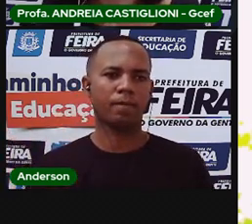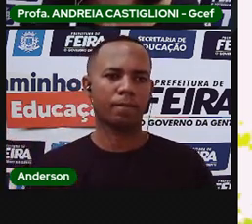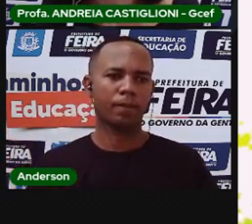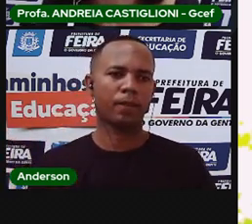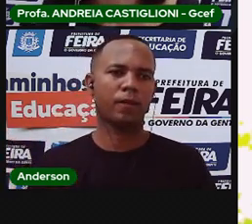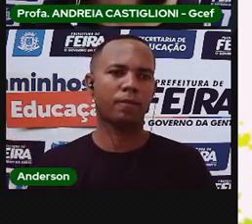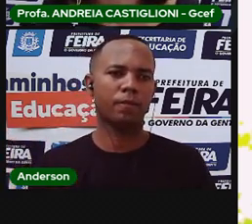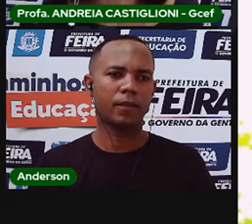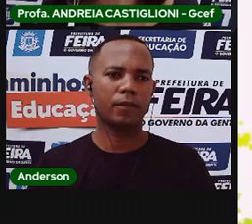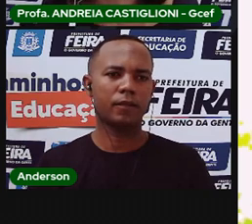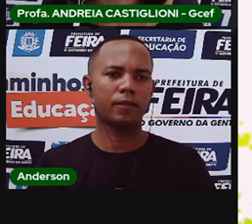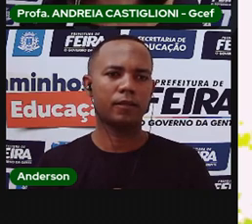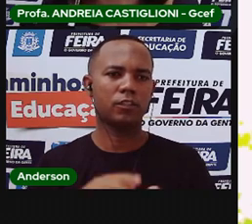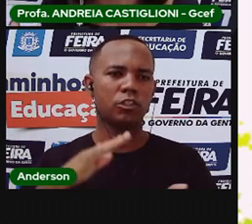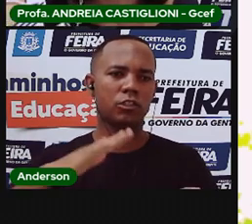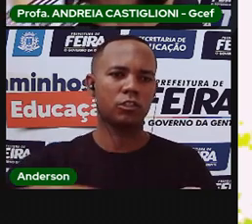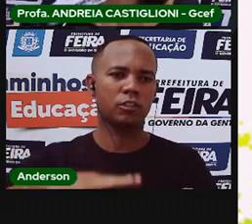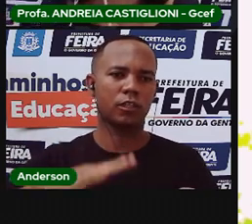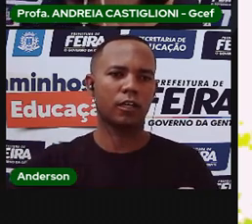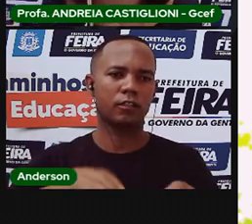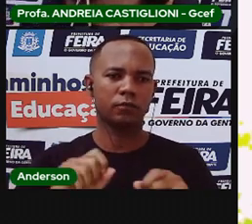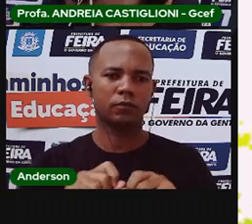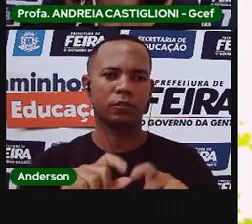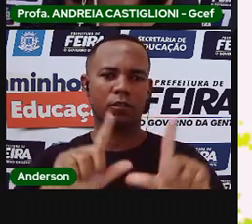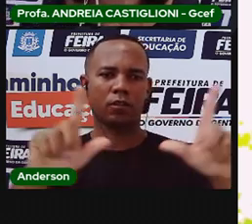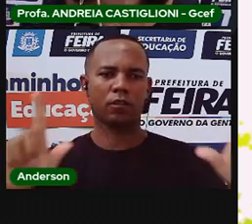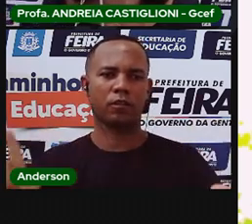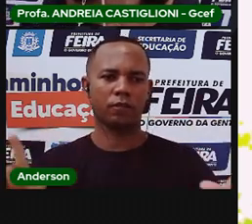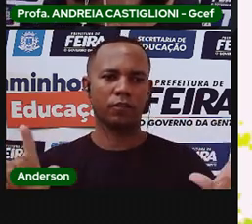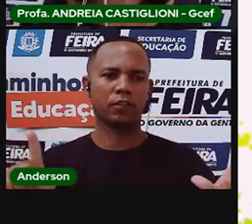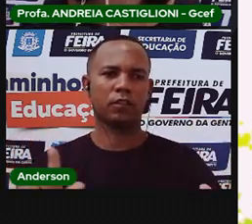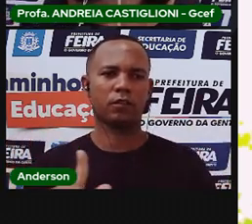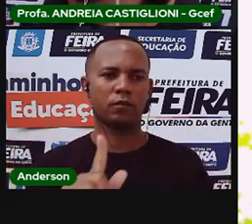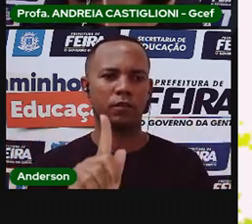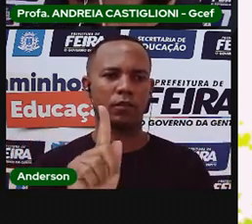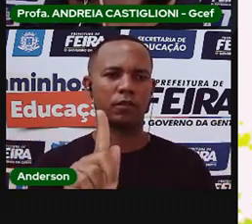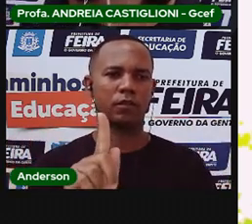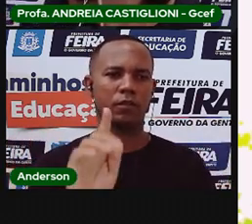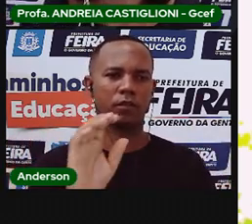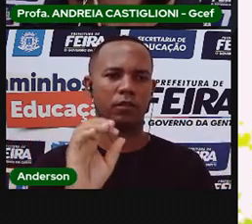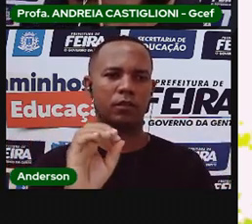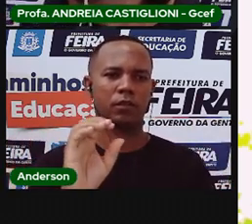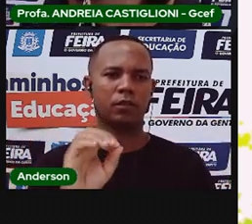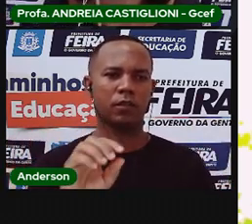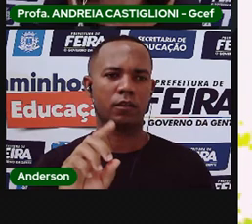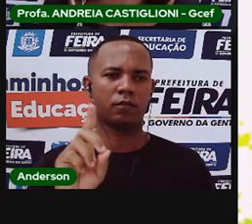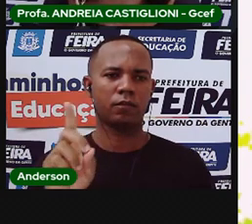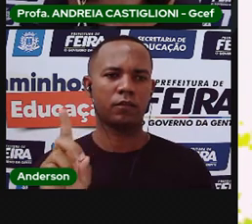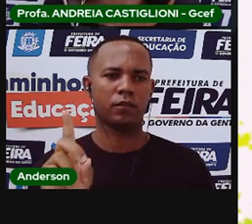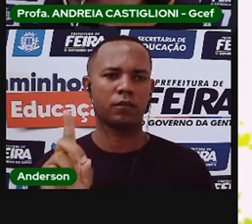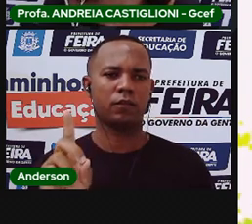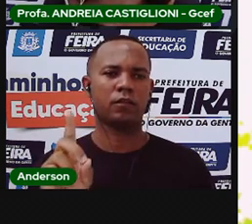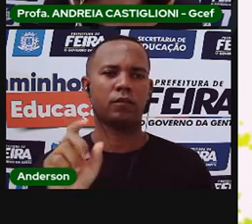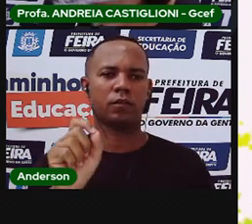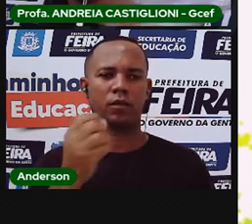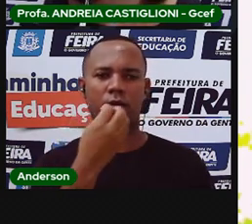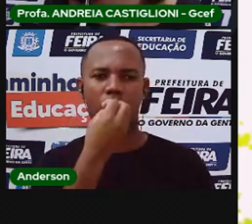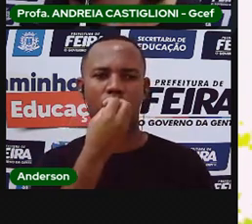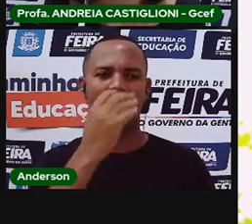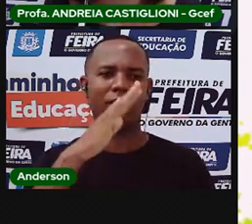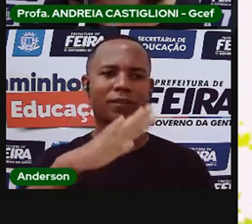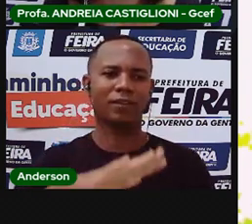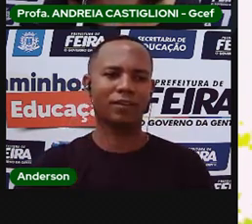Para quem for assistir à tarde, good afternoon, que é boa tarde.